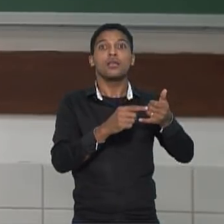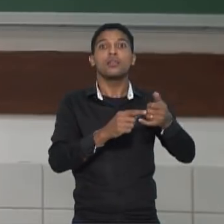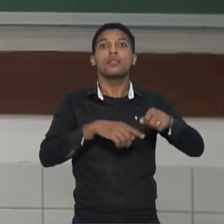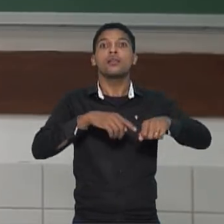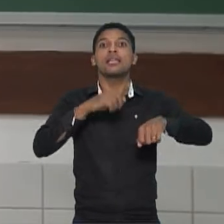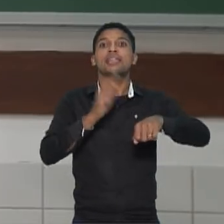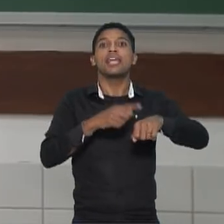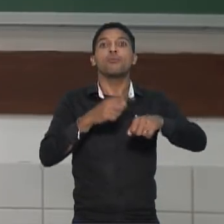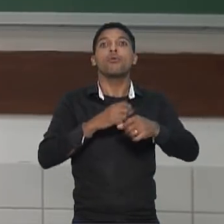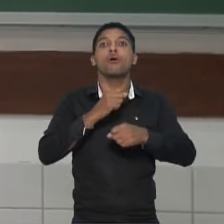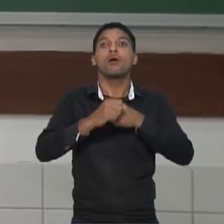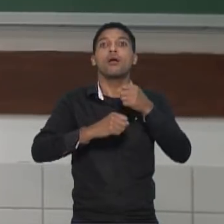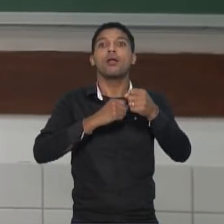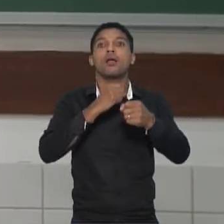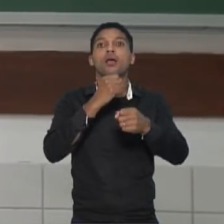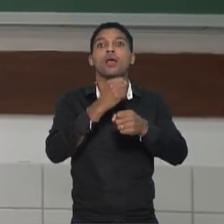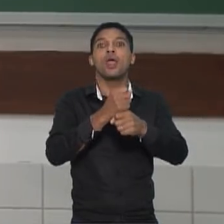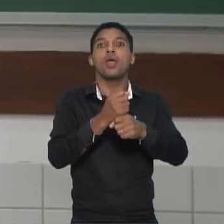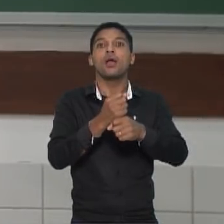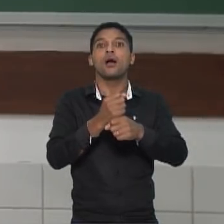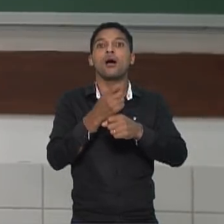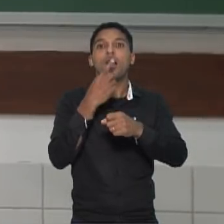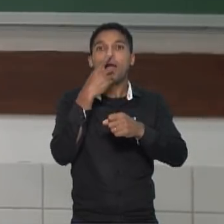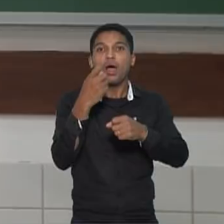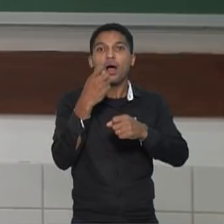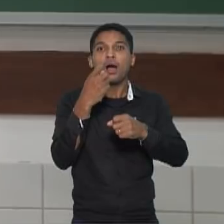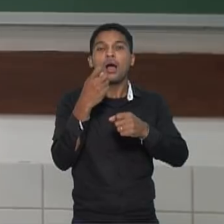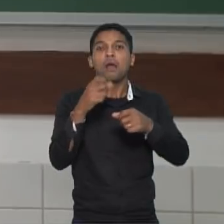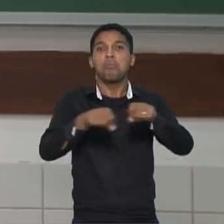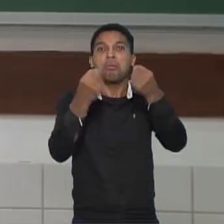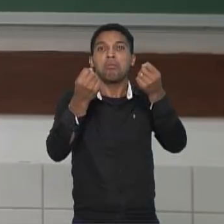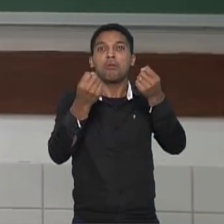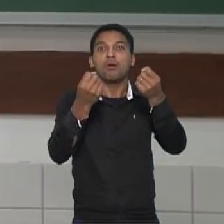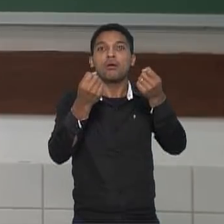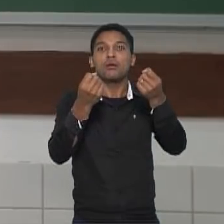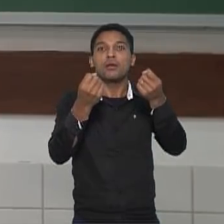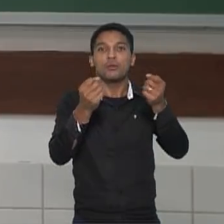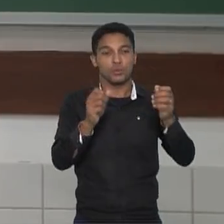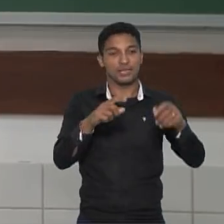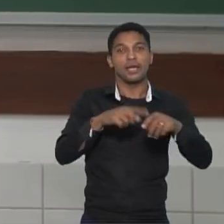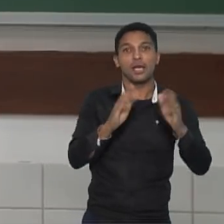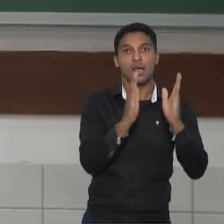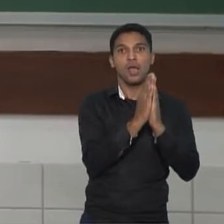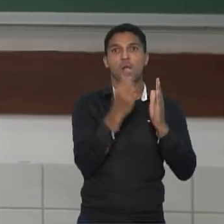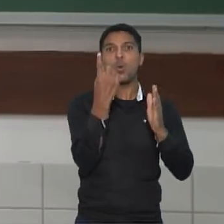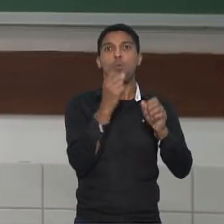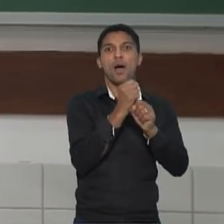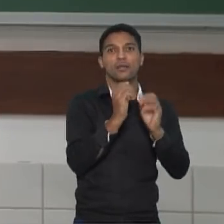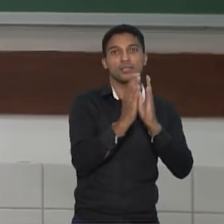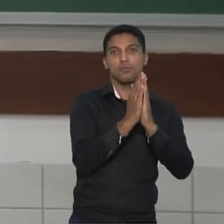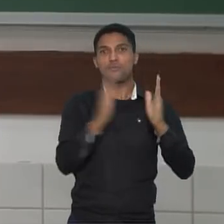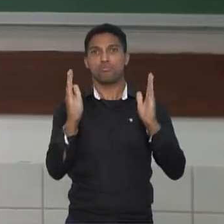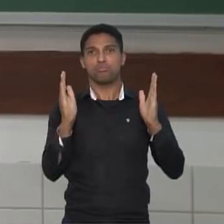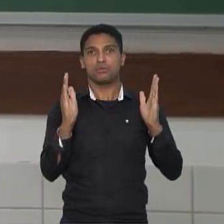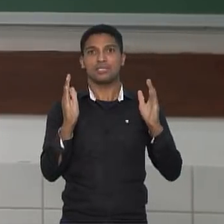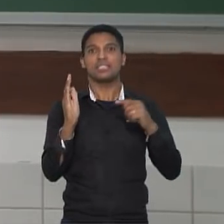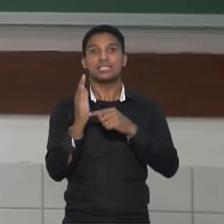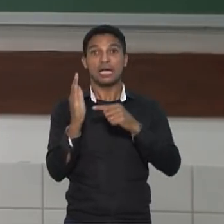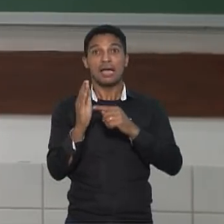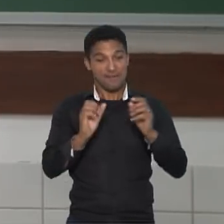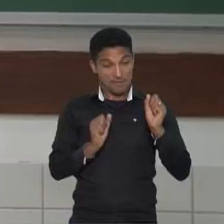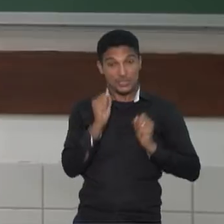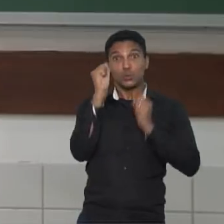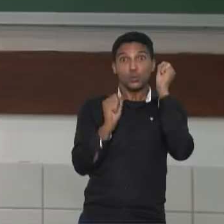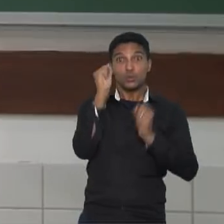para a gente precisar comprar outro, né? Então, daqui a um ano, esse celular não vai mais ter a